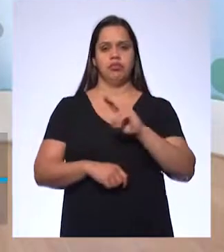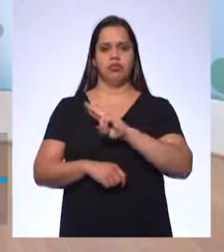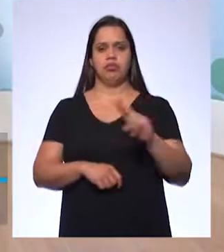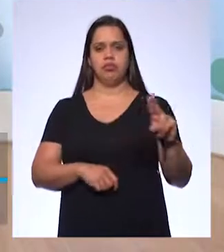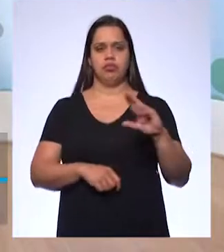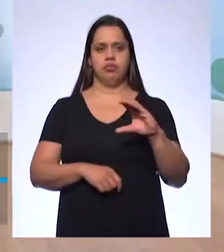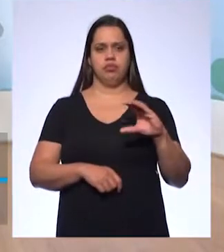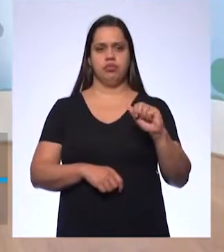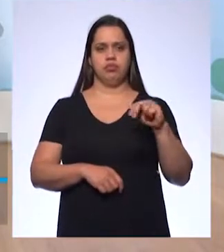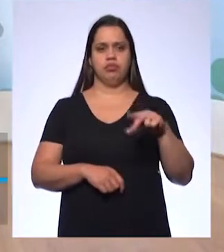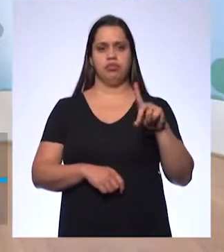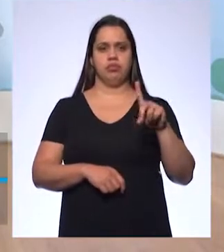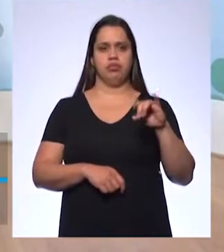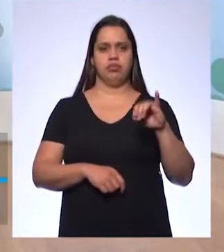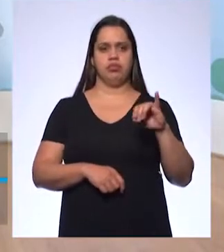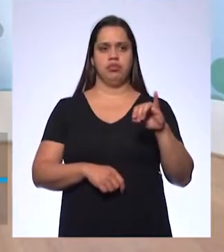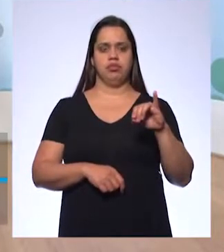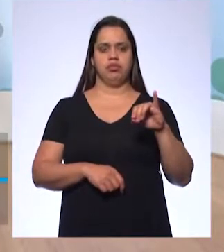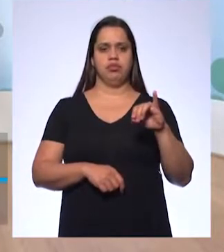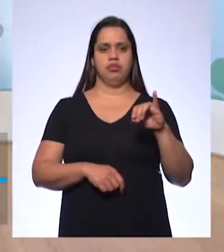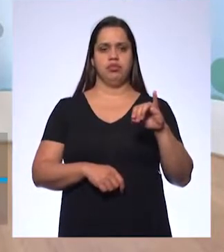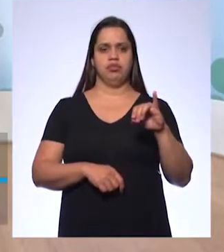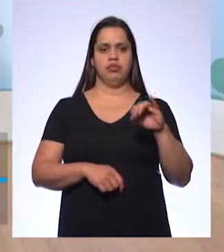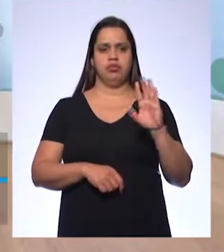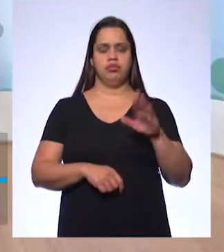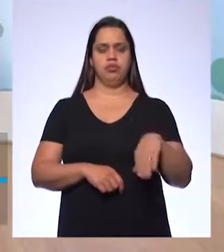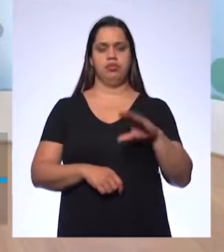Cândida... Não, cândida é um fungo também.